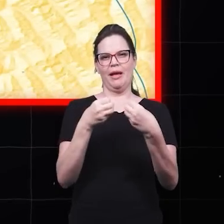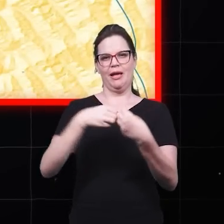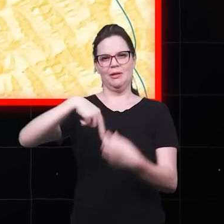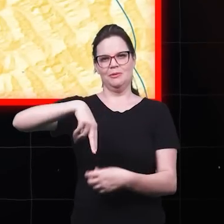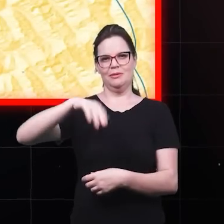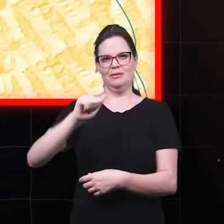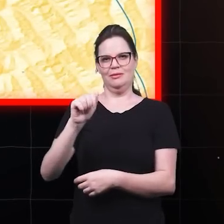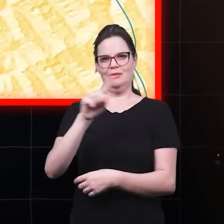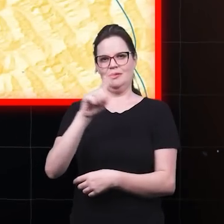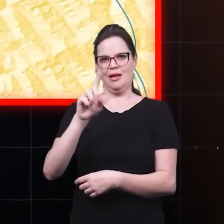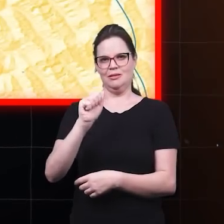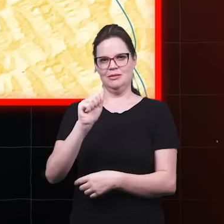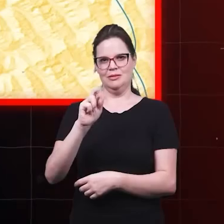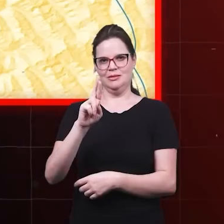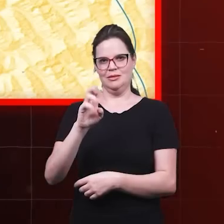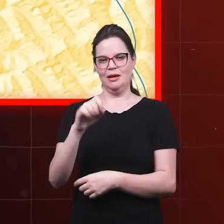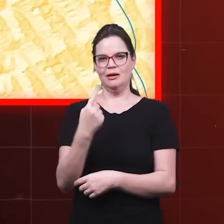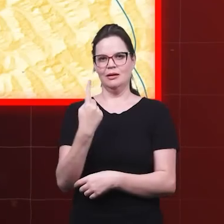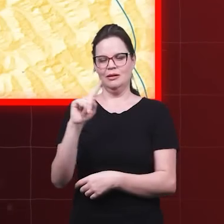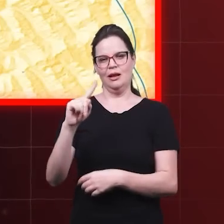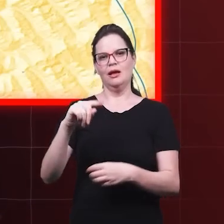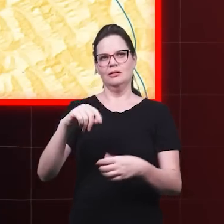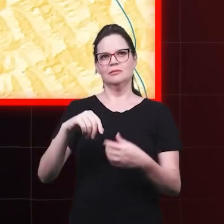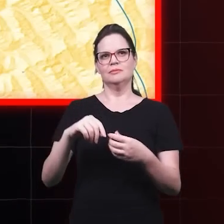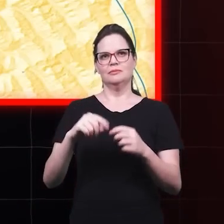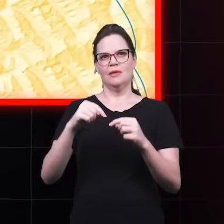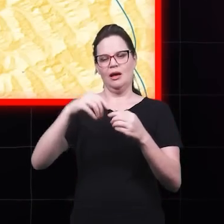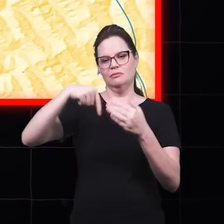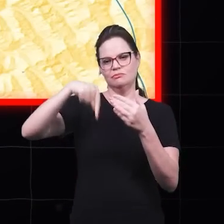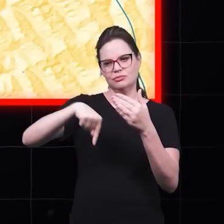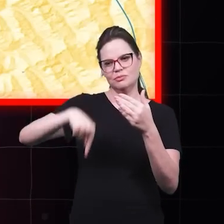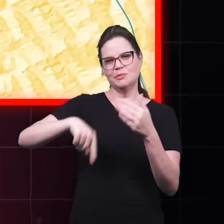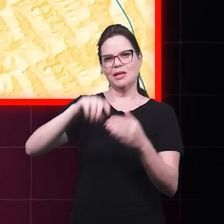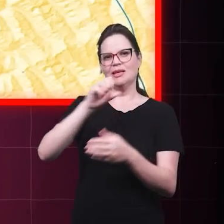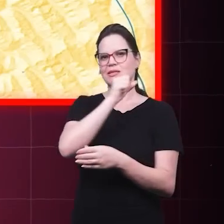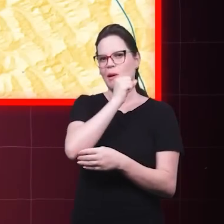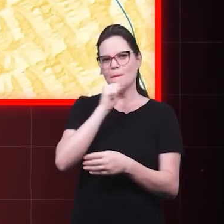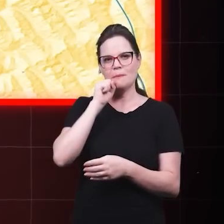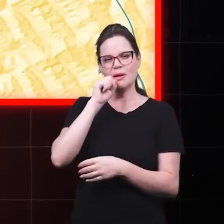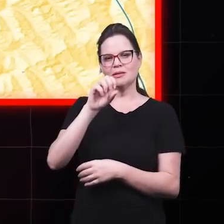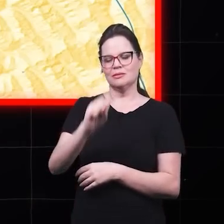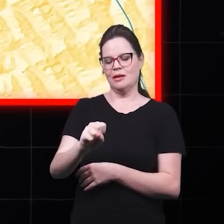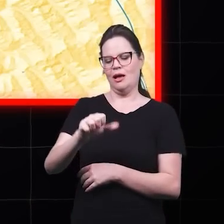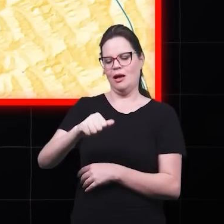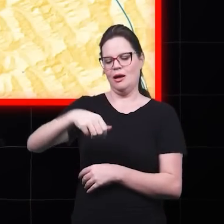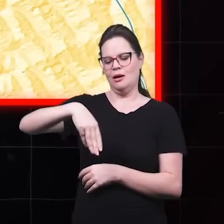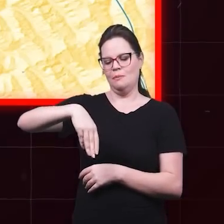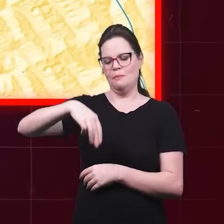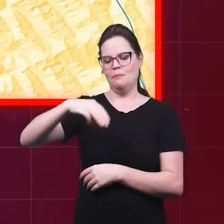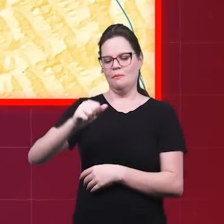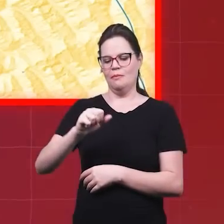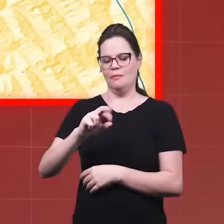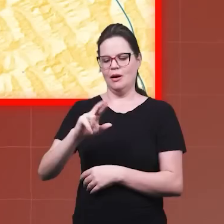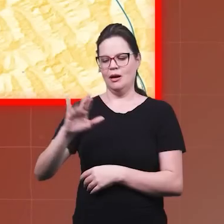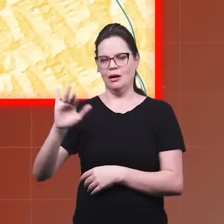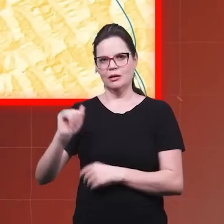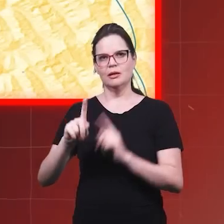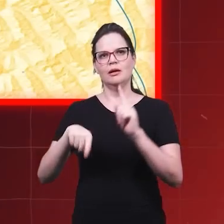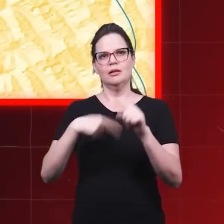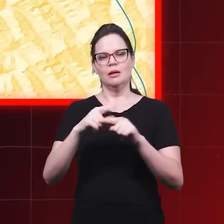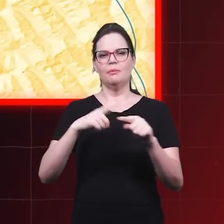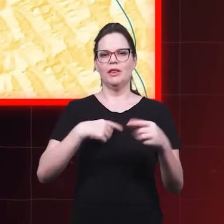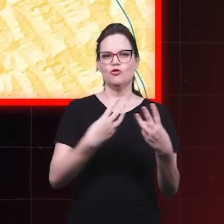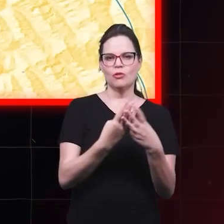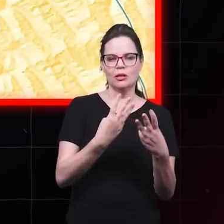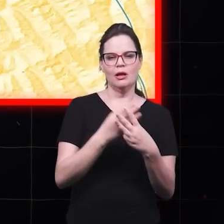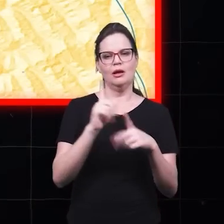setor da Galileia. Para mais para baixo a gente vai para Samaria, depois chega na Judéia, onde tem Jerusalém, né? Belém.